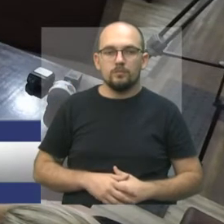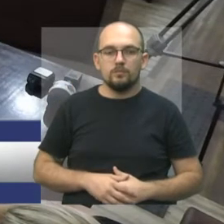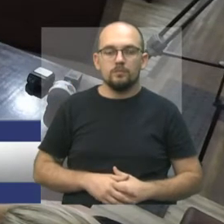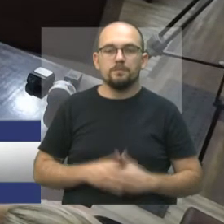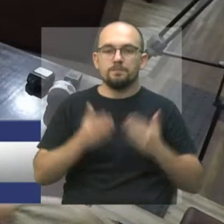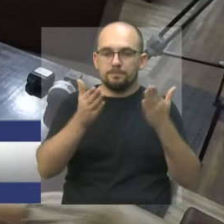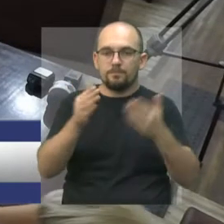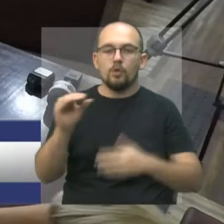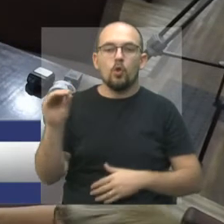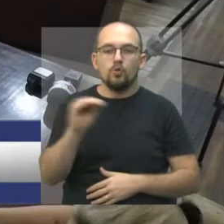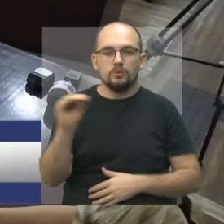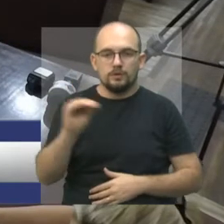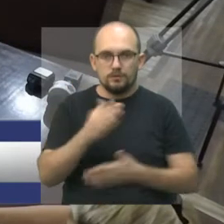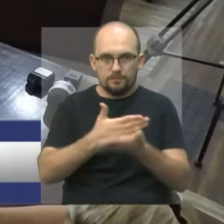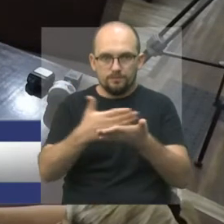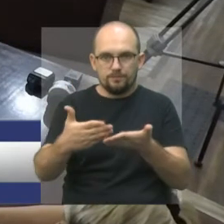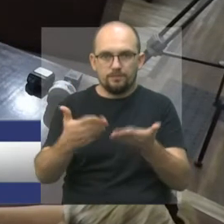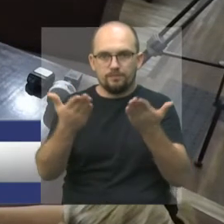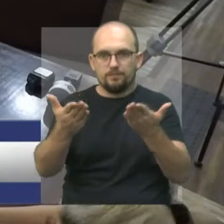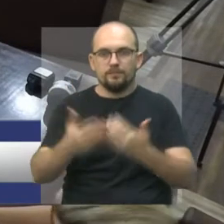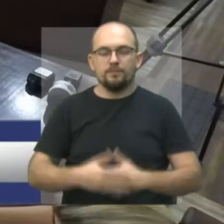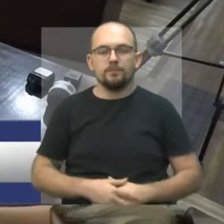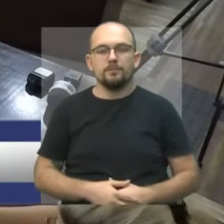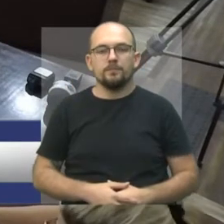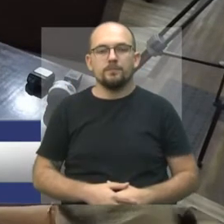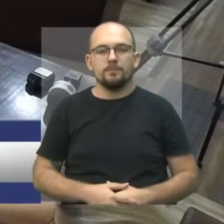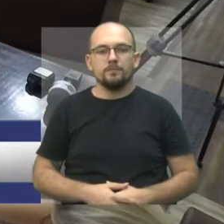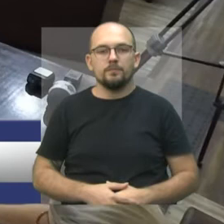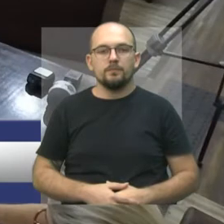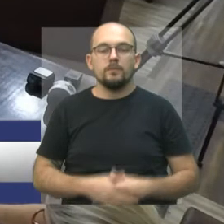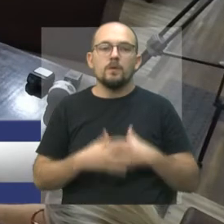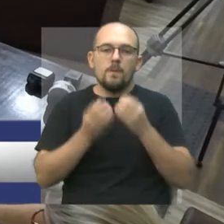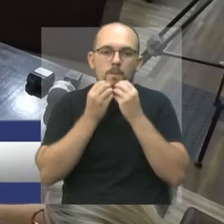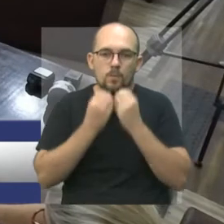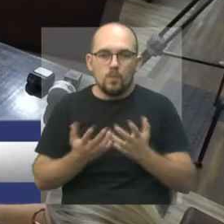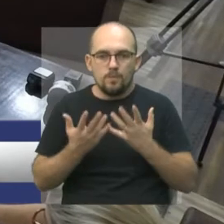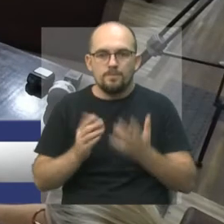Vereador Lizinho Andreto. Bom,